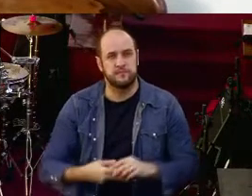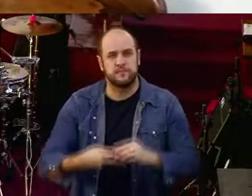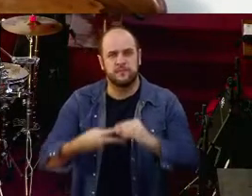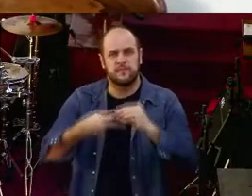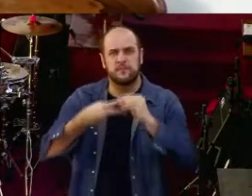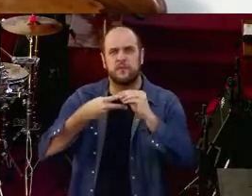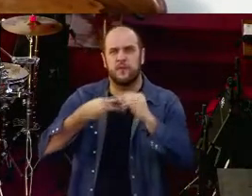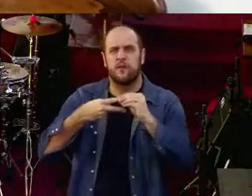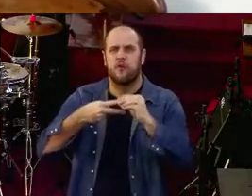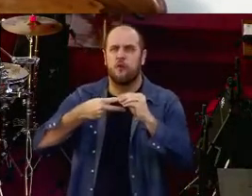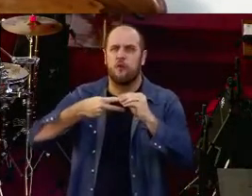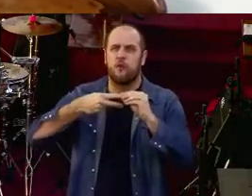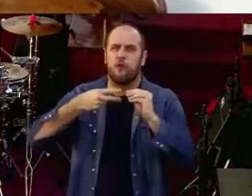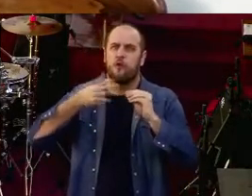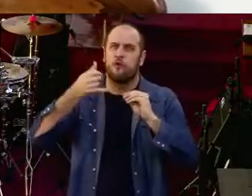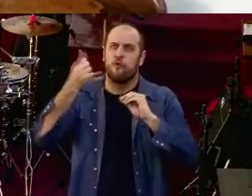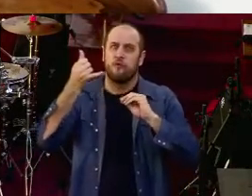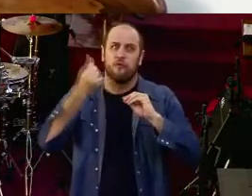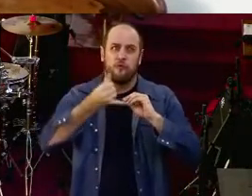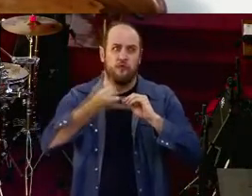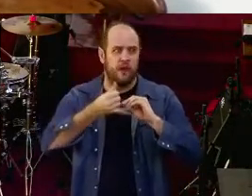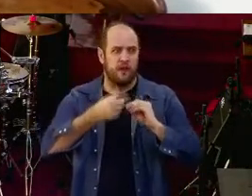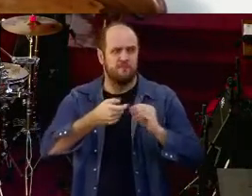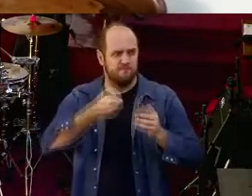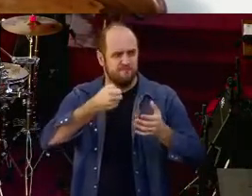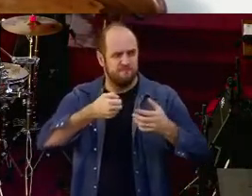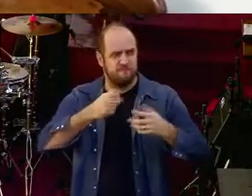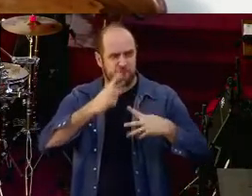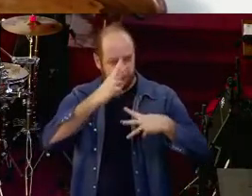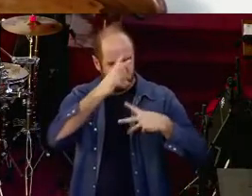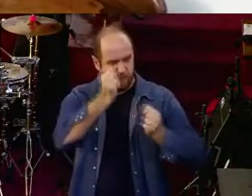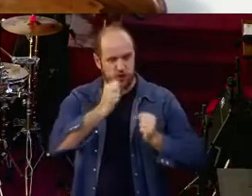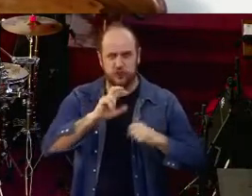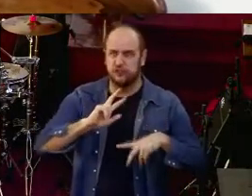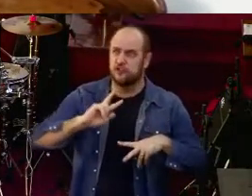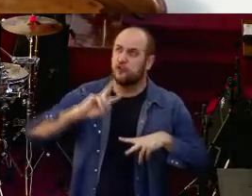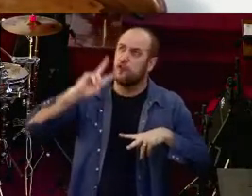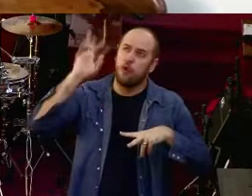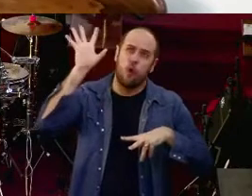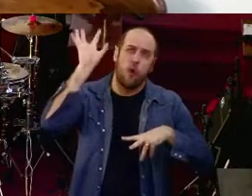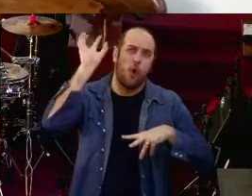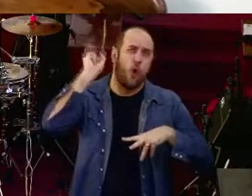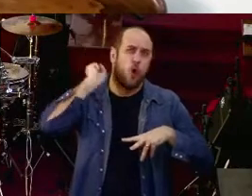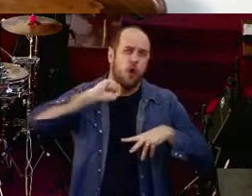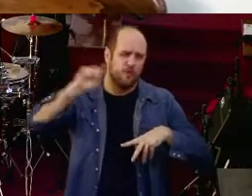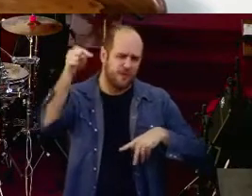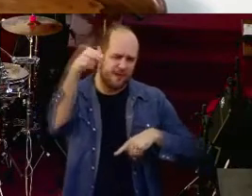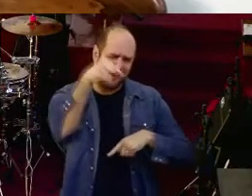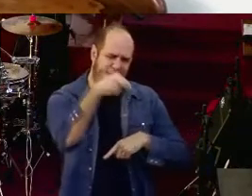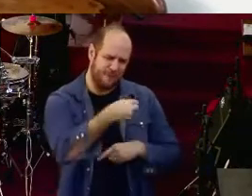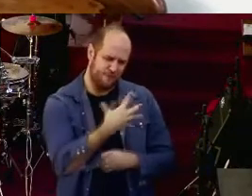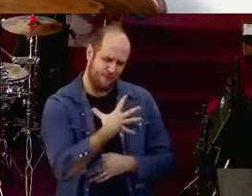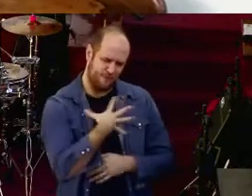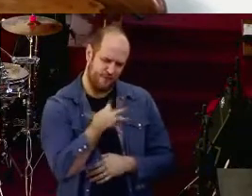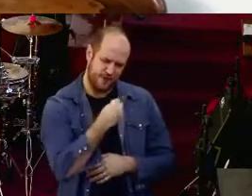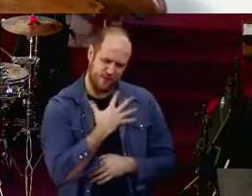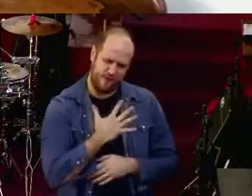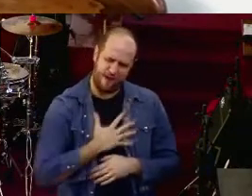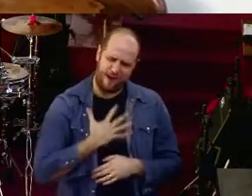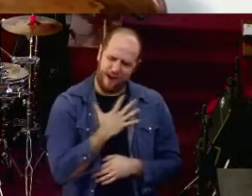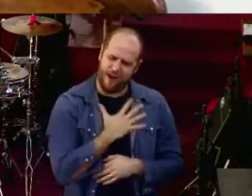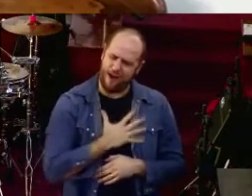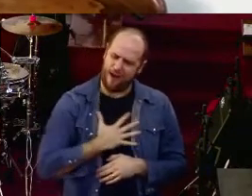aqui. Eis uma voz dos céus que dizia, este é o meu Filho amado, em quem